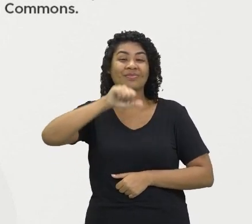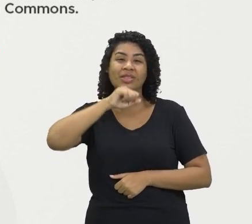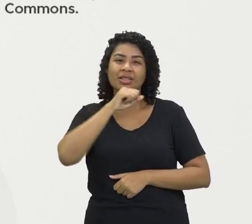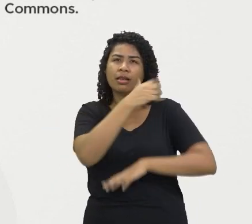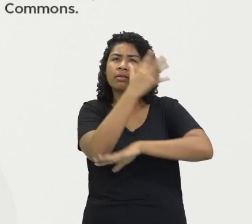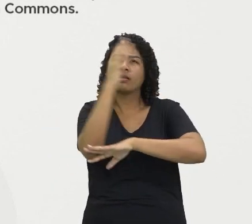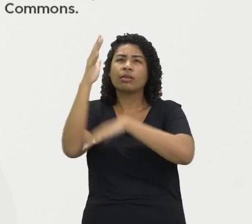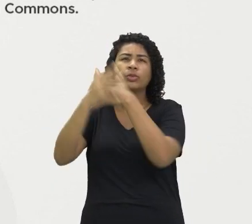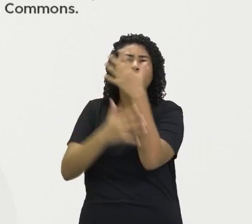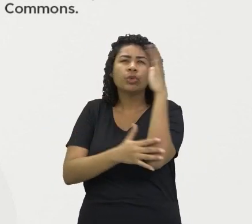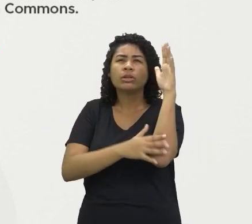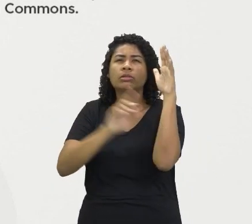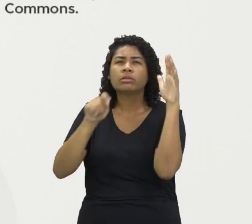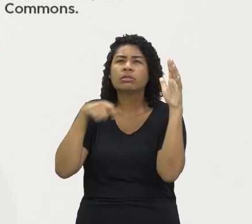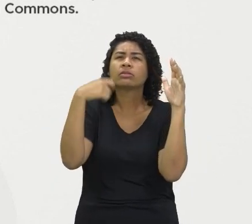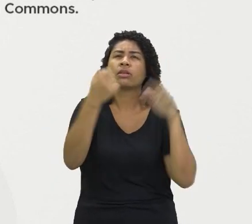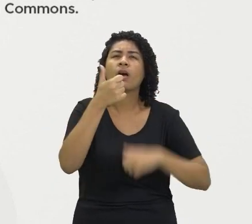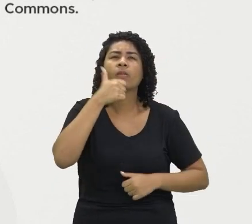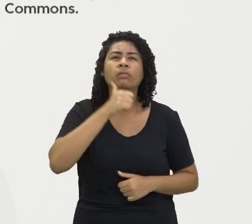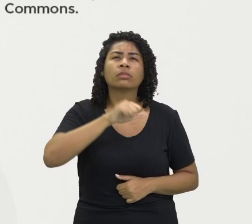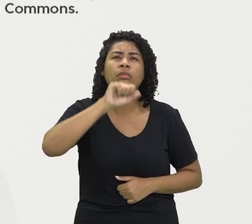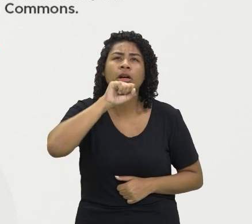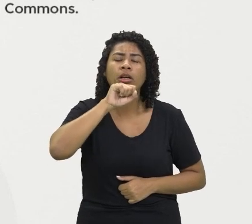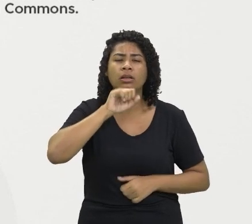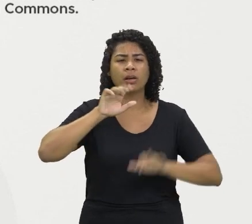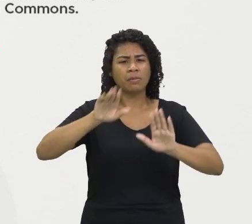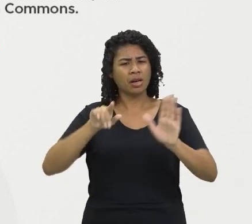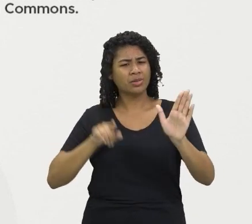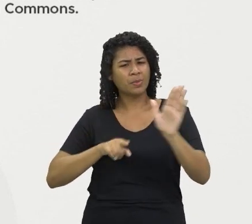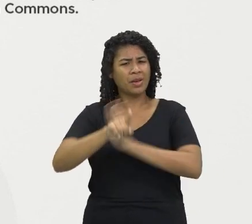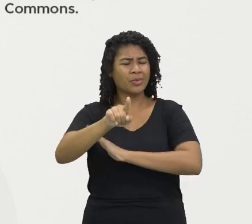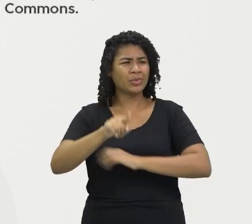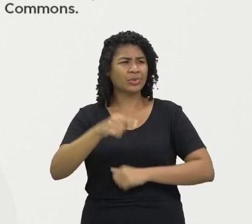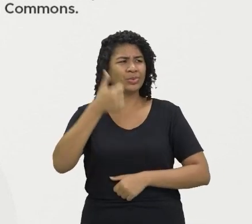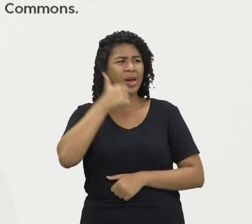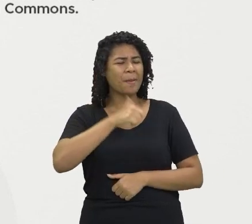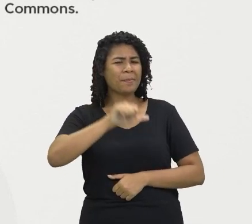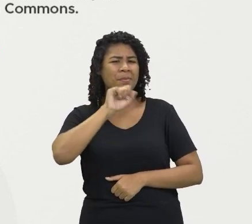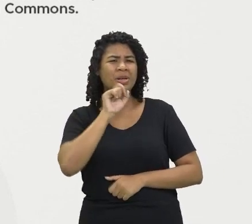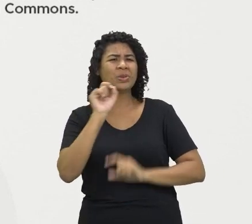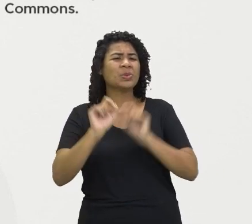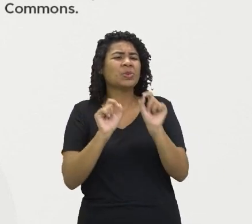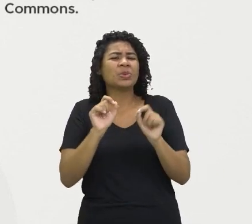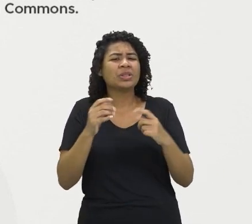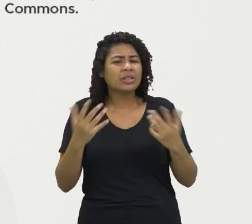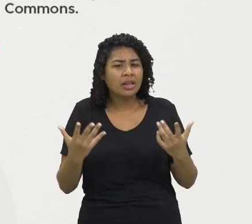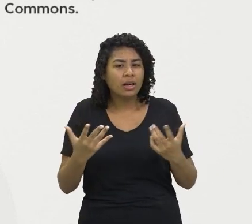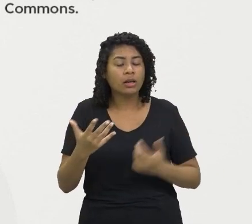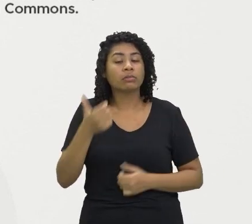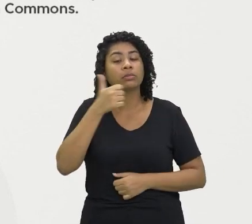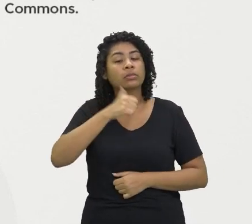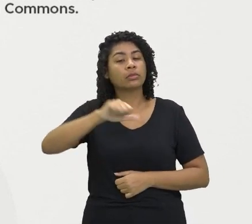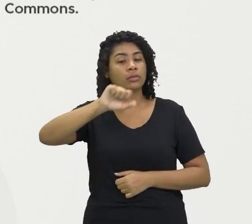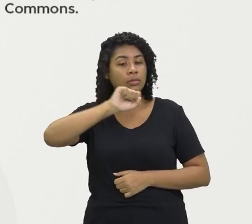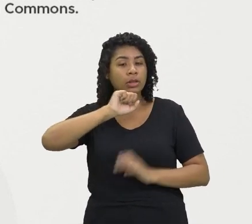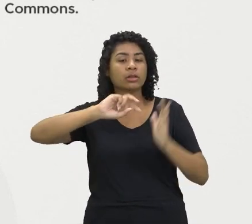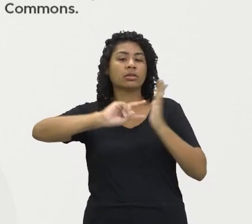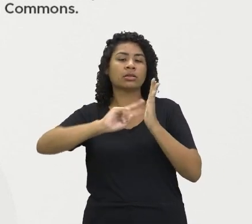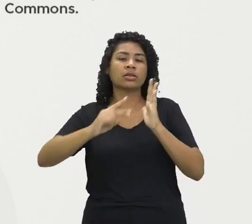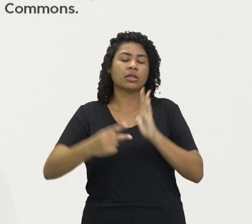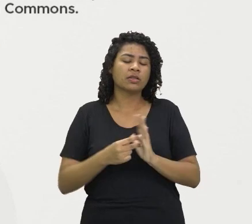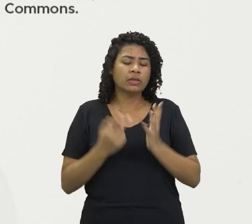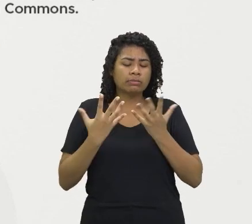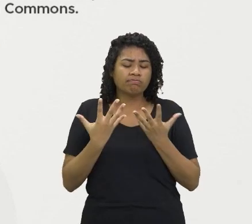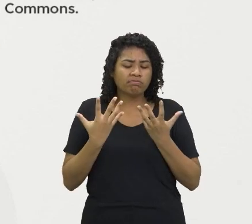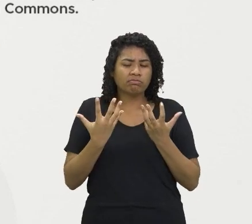mãe? Para pensar. Ser mãe é acolher. Ser mãe